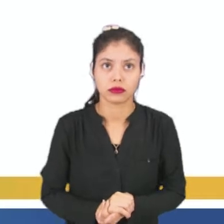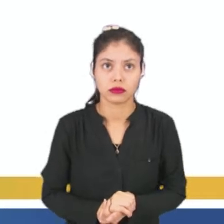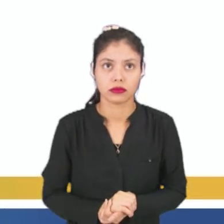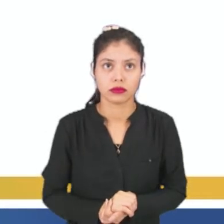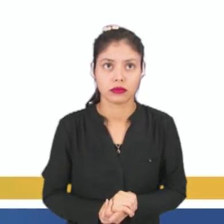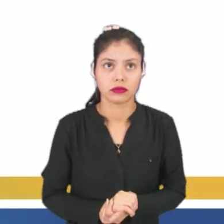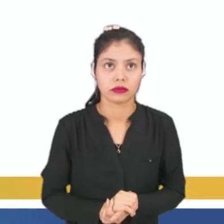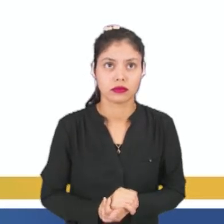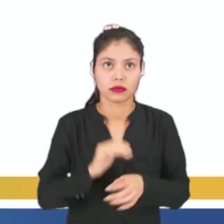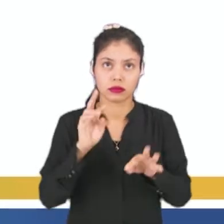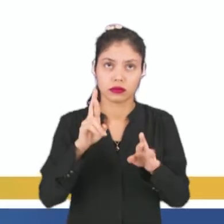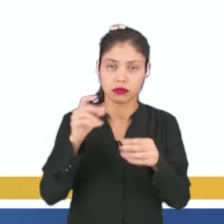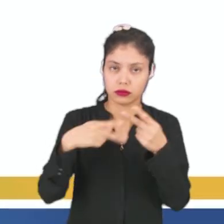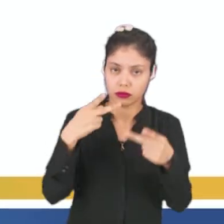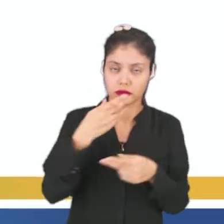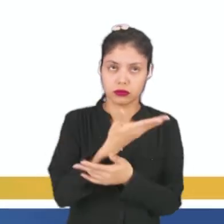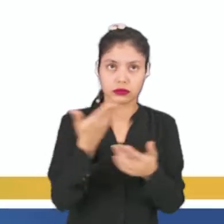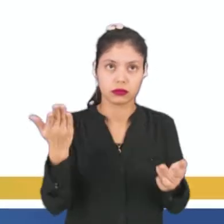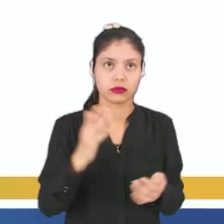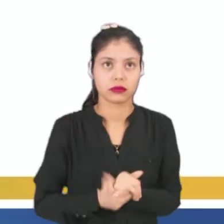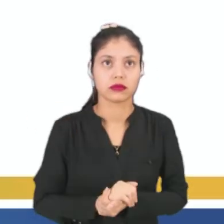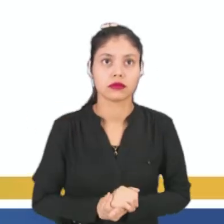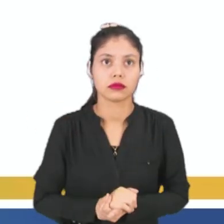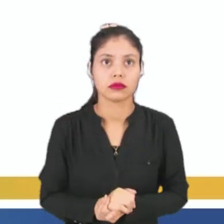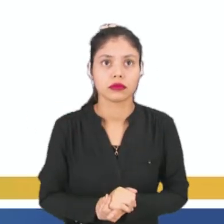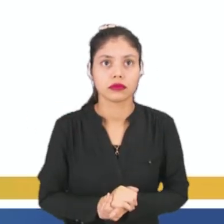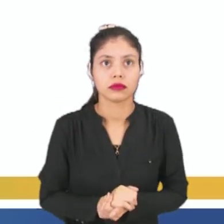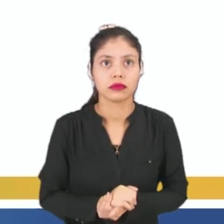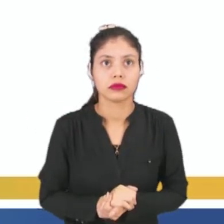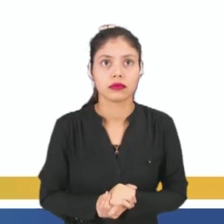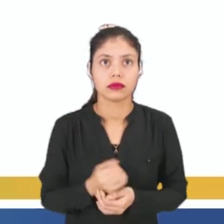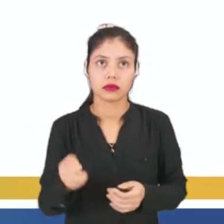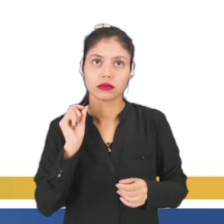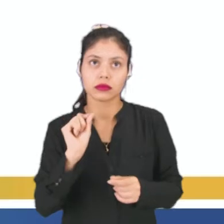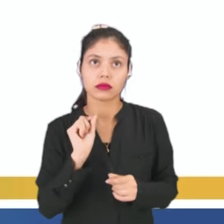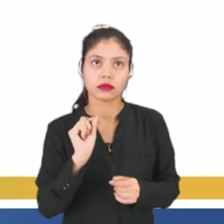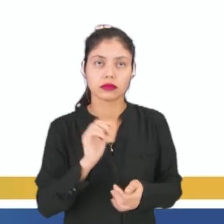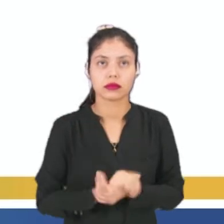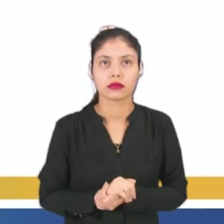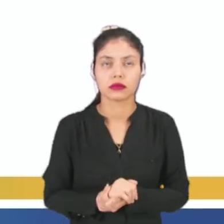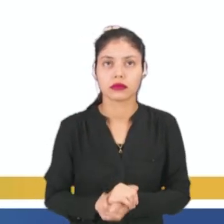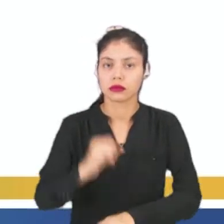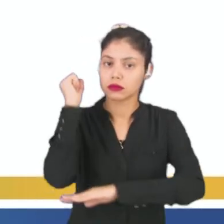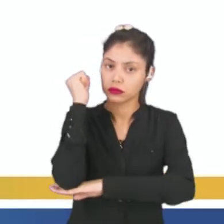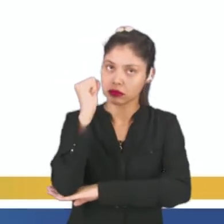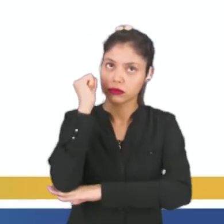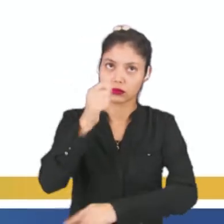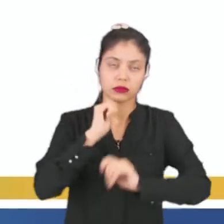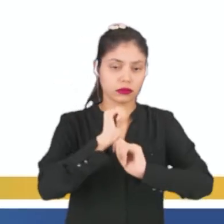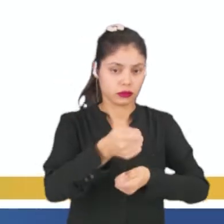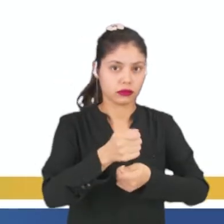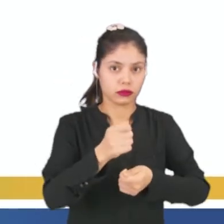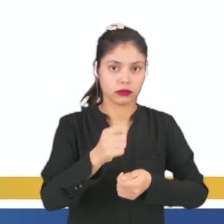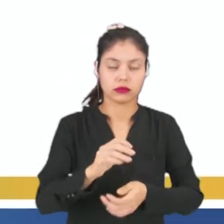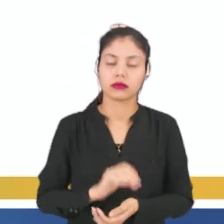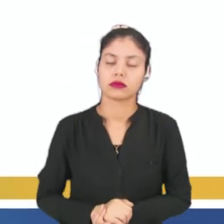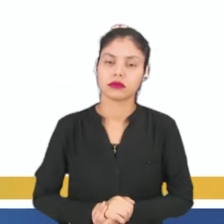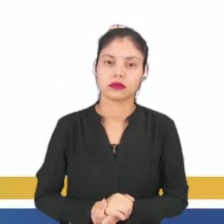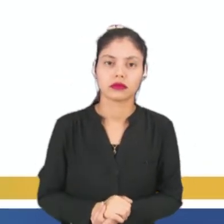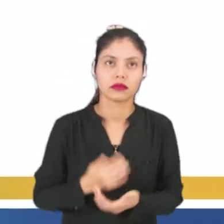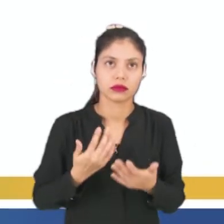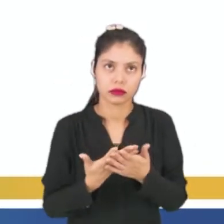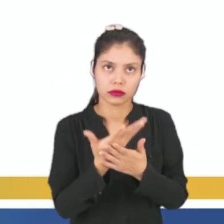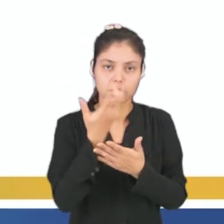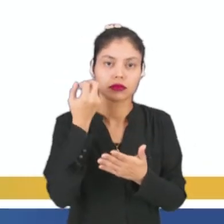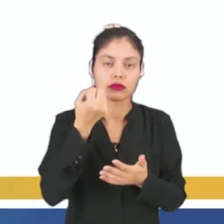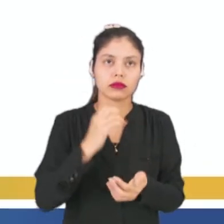na misticismo religiosa lá, como está falando. E a sobrevivência, o que era? Tínhamos que caçar, pescar e coletar,